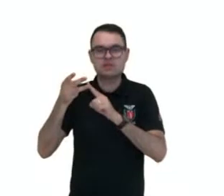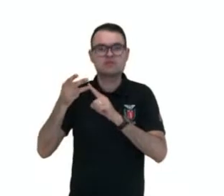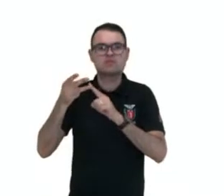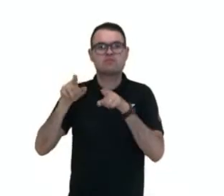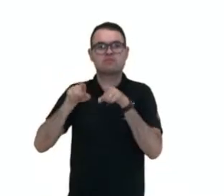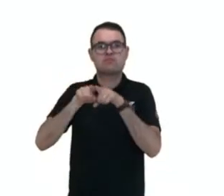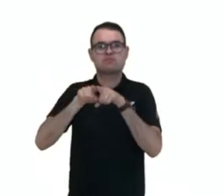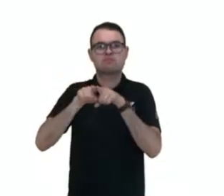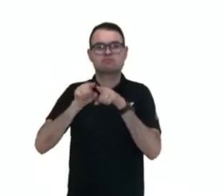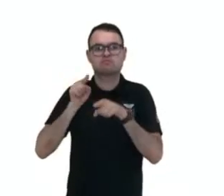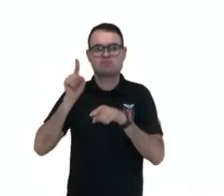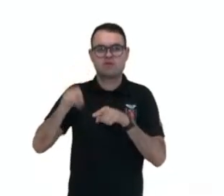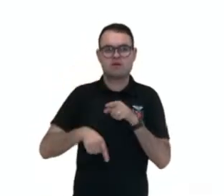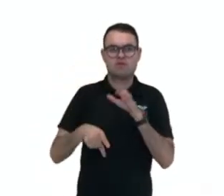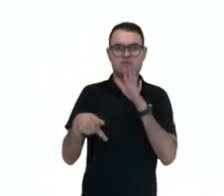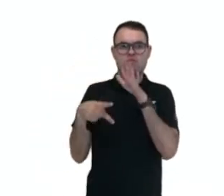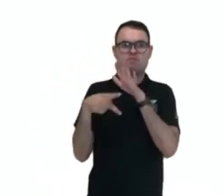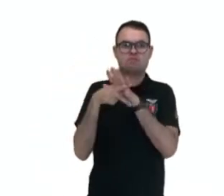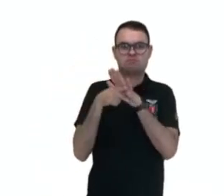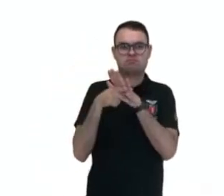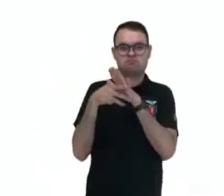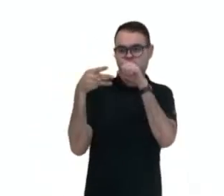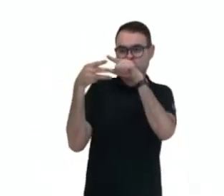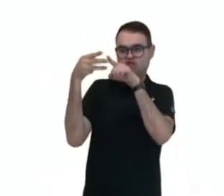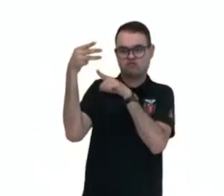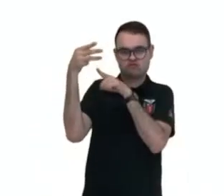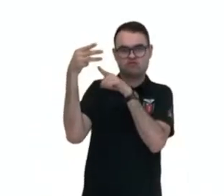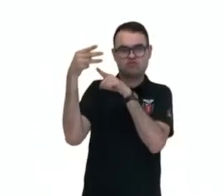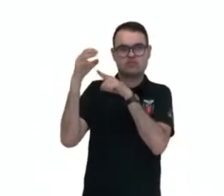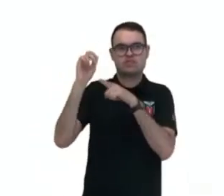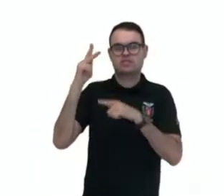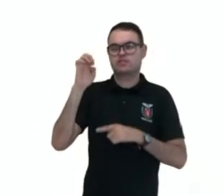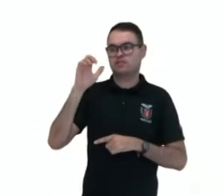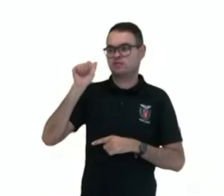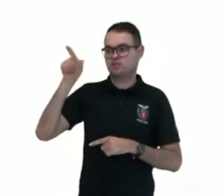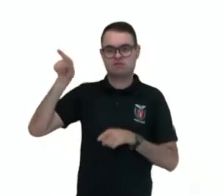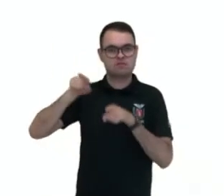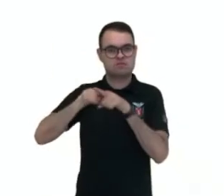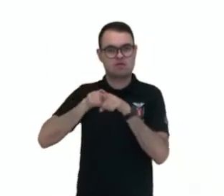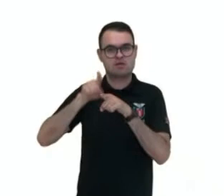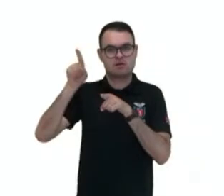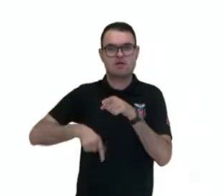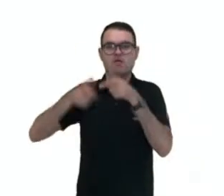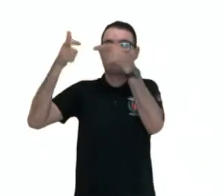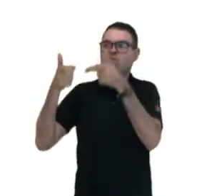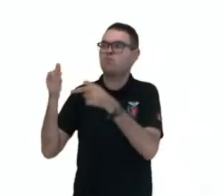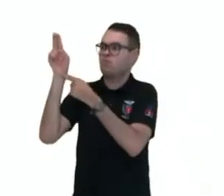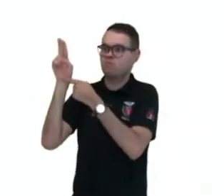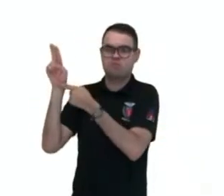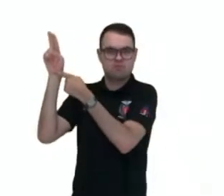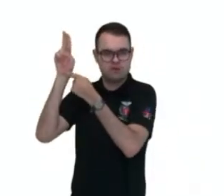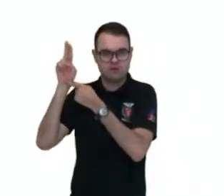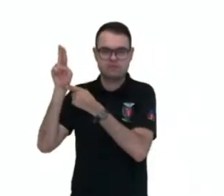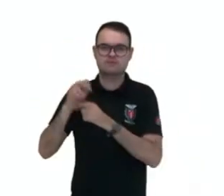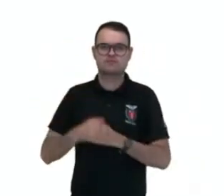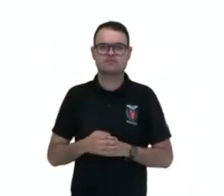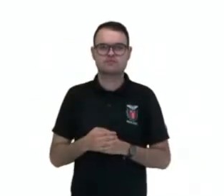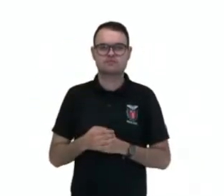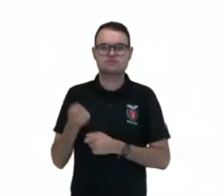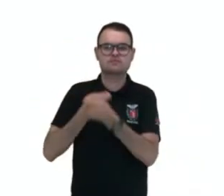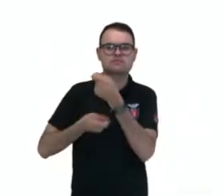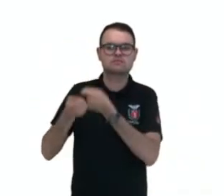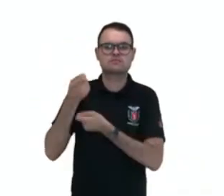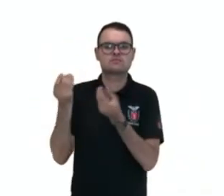mais oeste estava localizado os Xetás, na região de Umuarama. A economia dessas comunidades